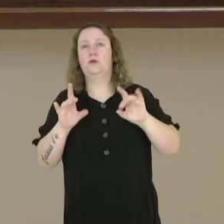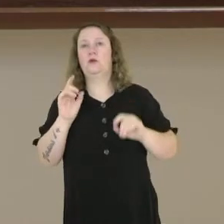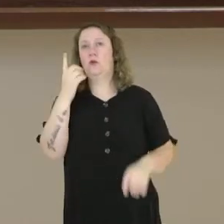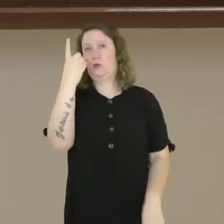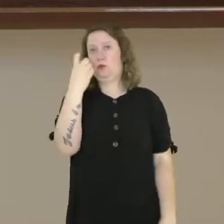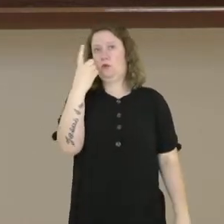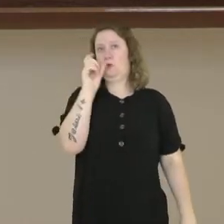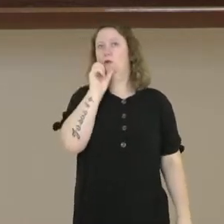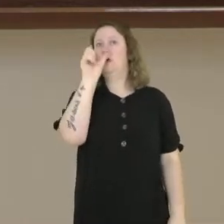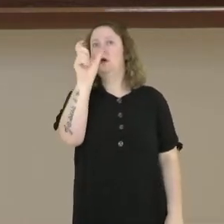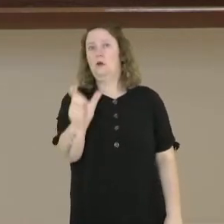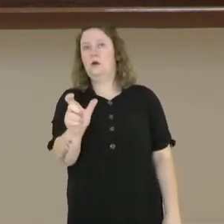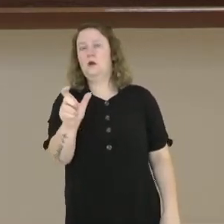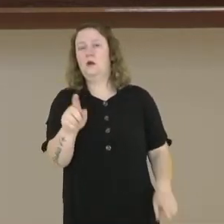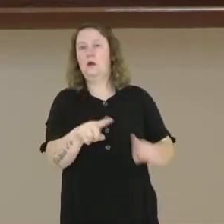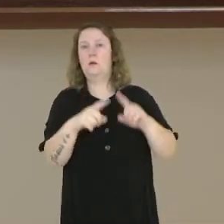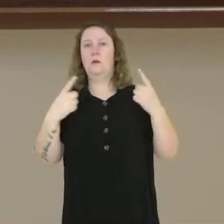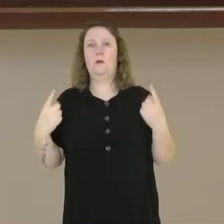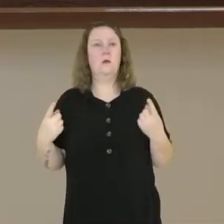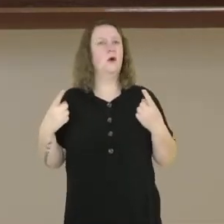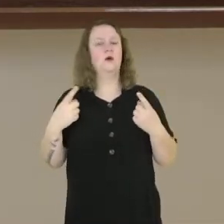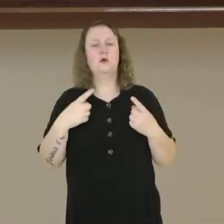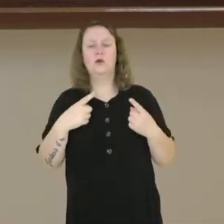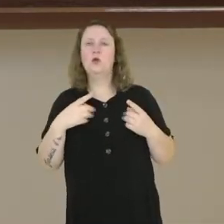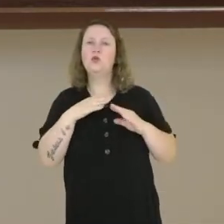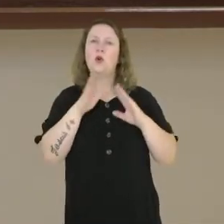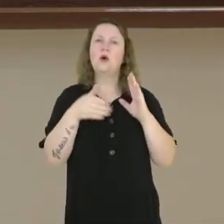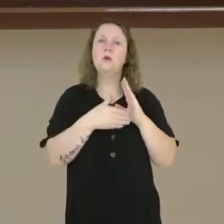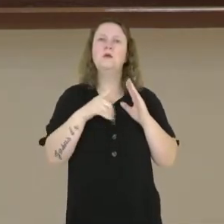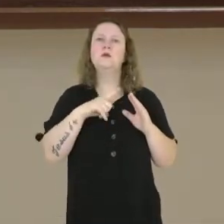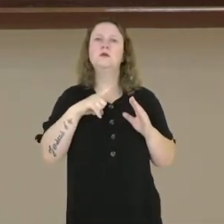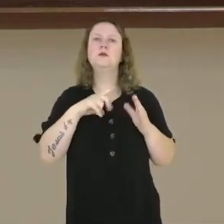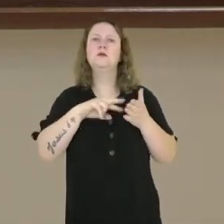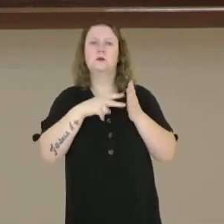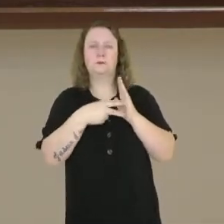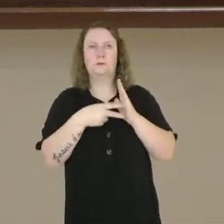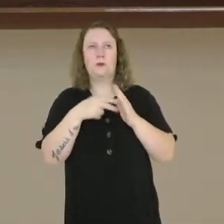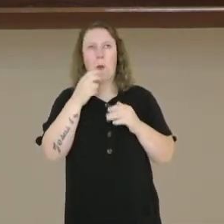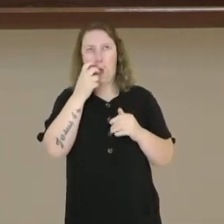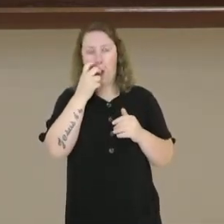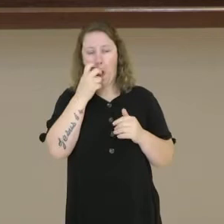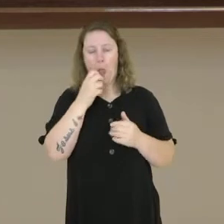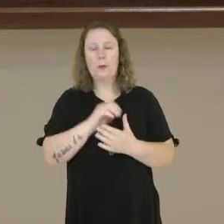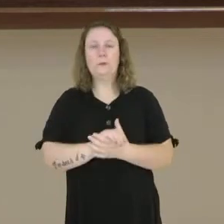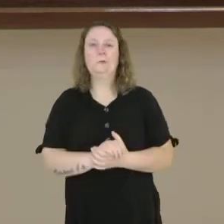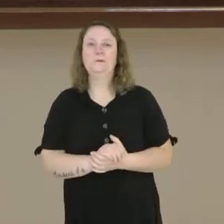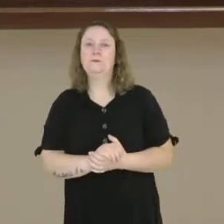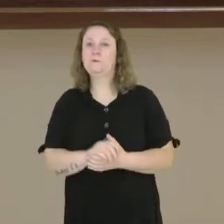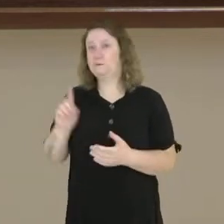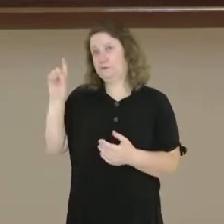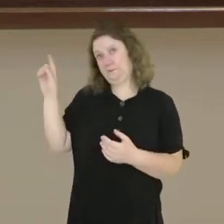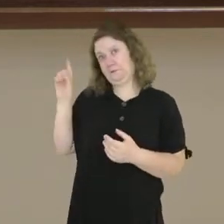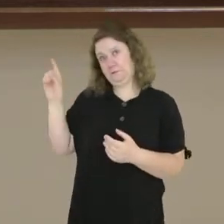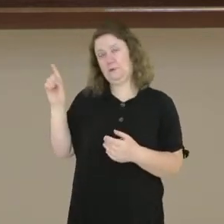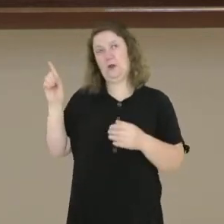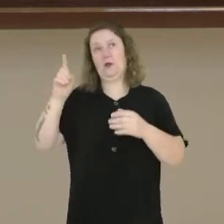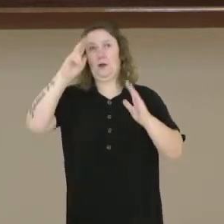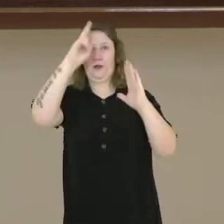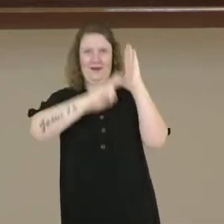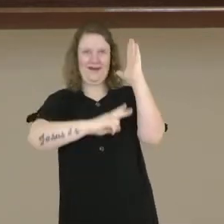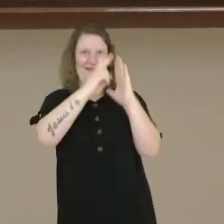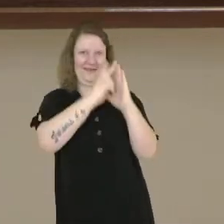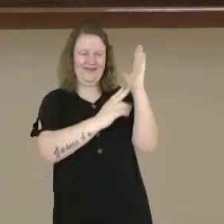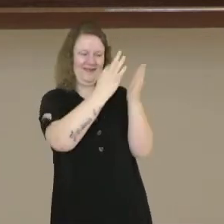palavra, mas um sintagma inteiro que possui valor de substantivo. Vamos ver. Para tanto, nós faremos a leitura do